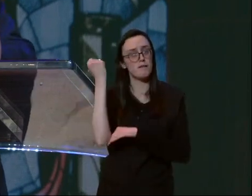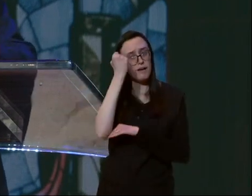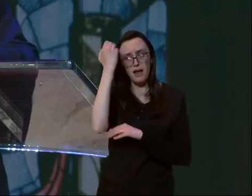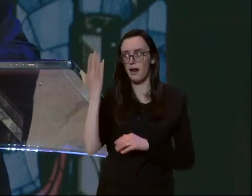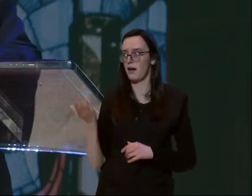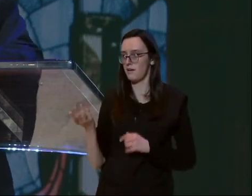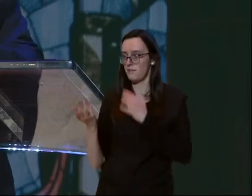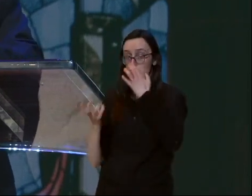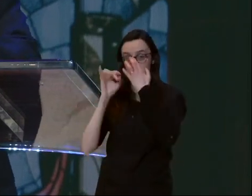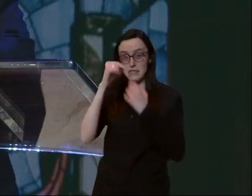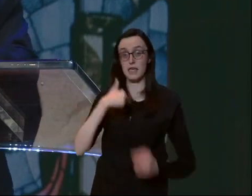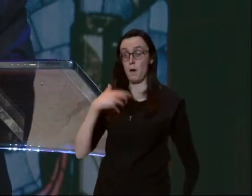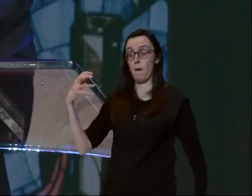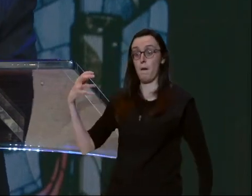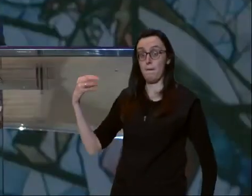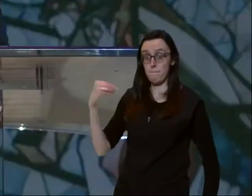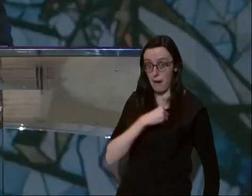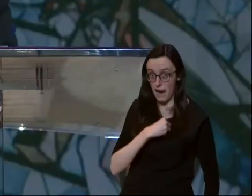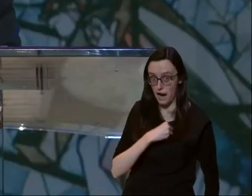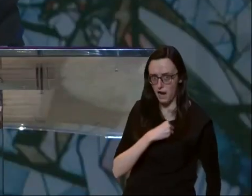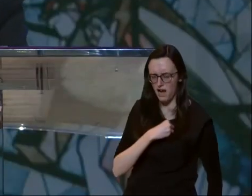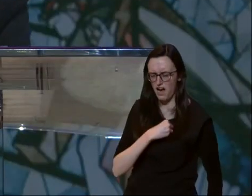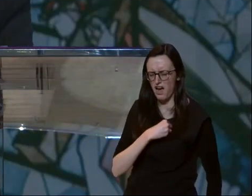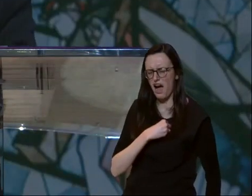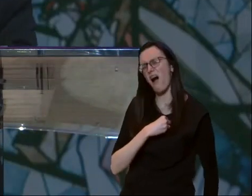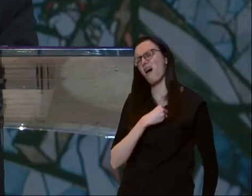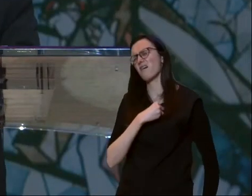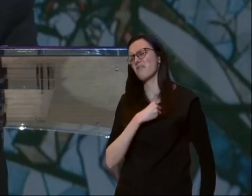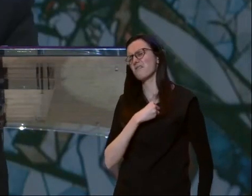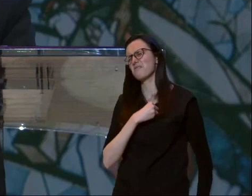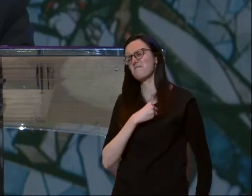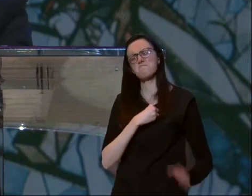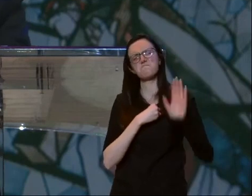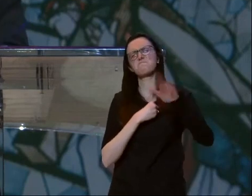Se eu cometo um pecado e acho que está tudo bem,